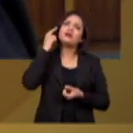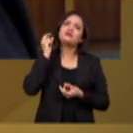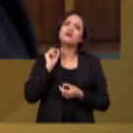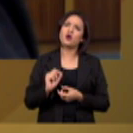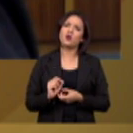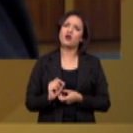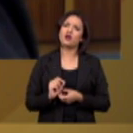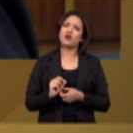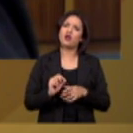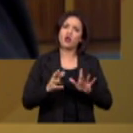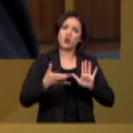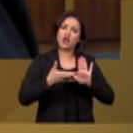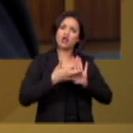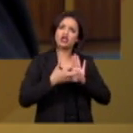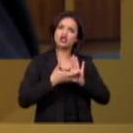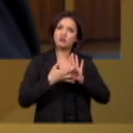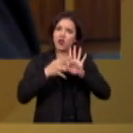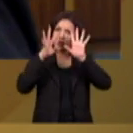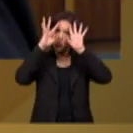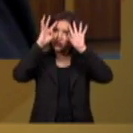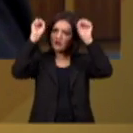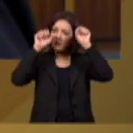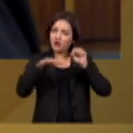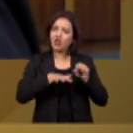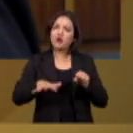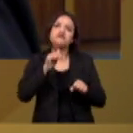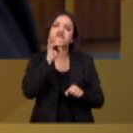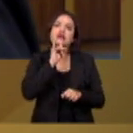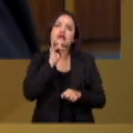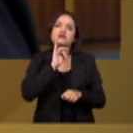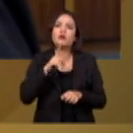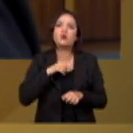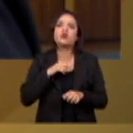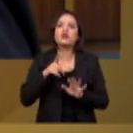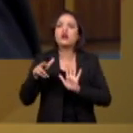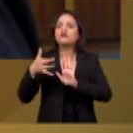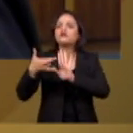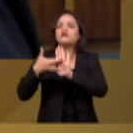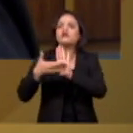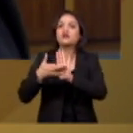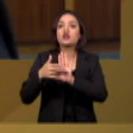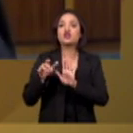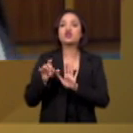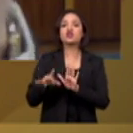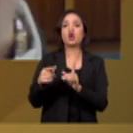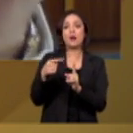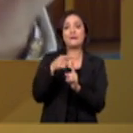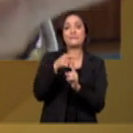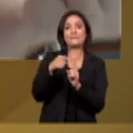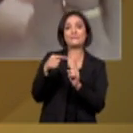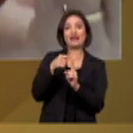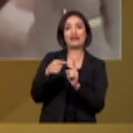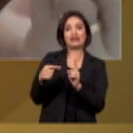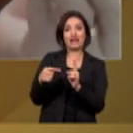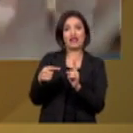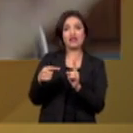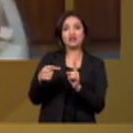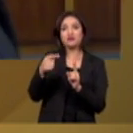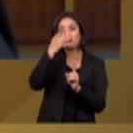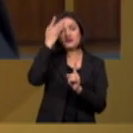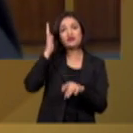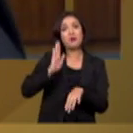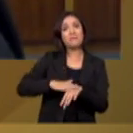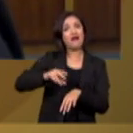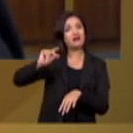algum travessa por exemplo apenas a metade mais antiga